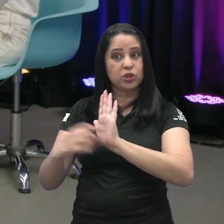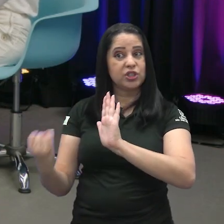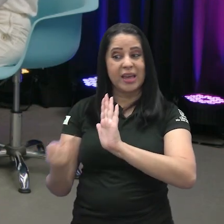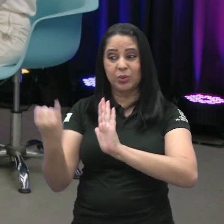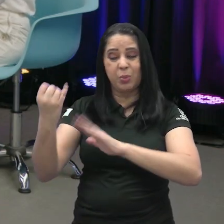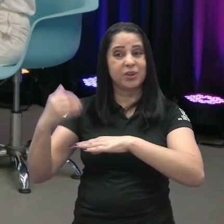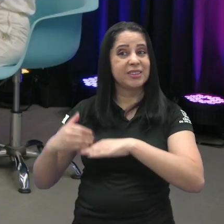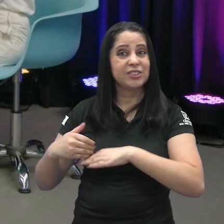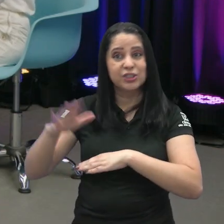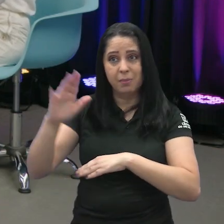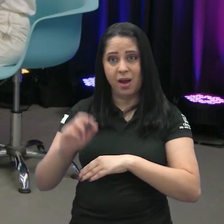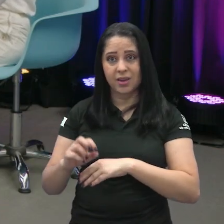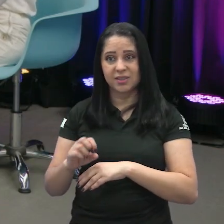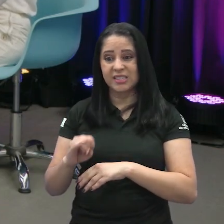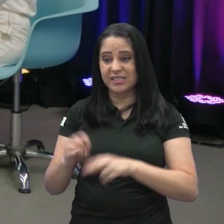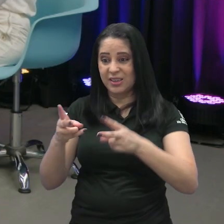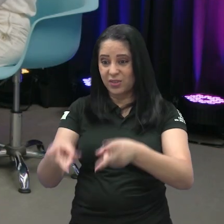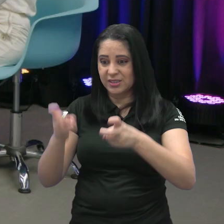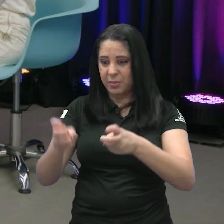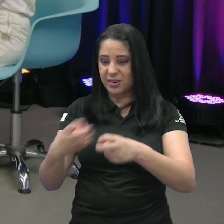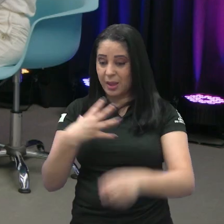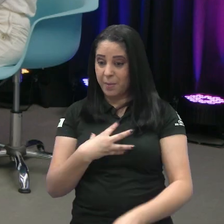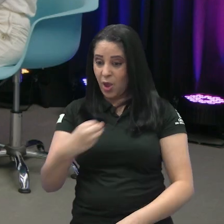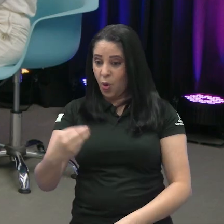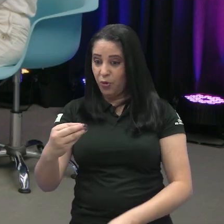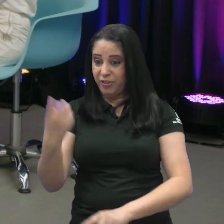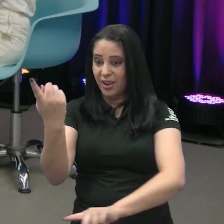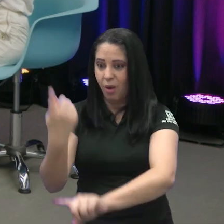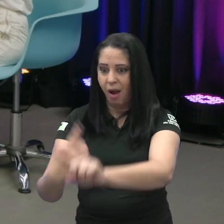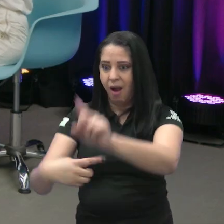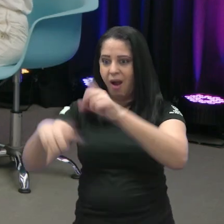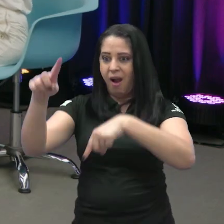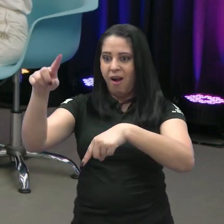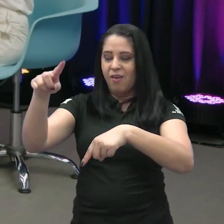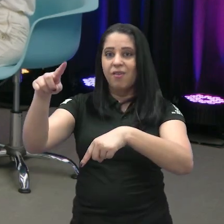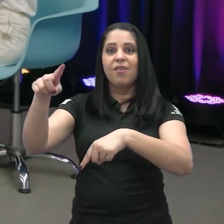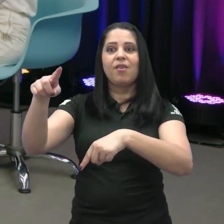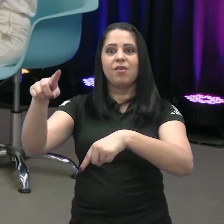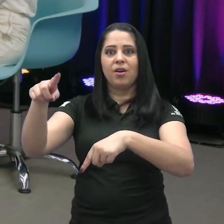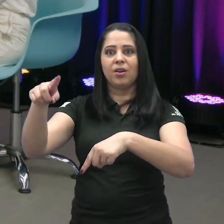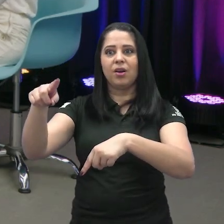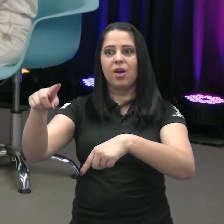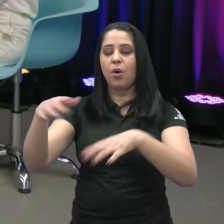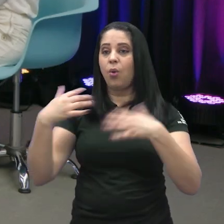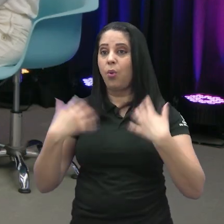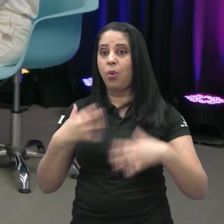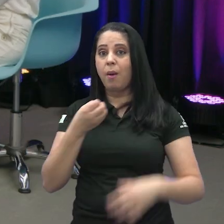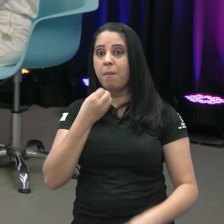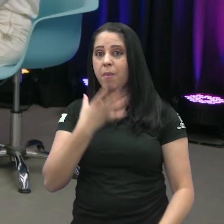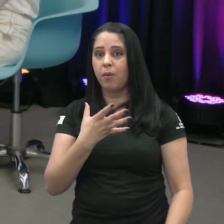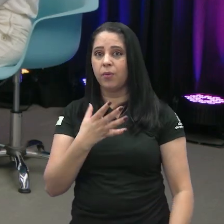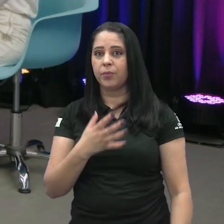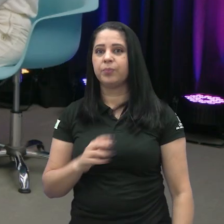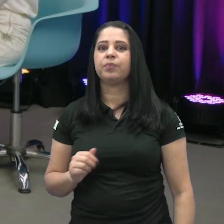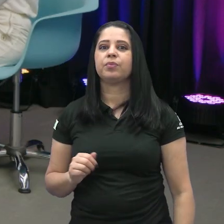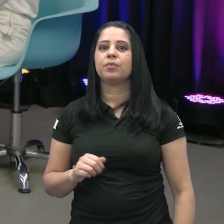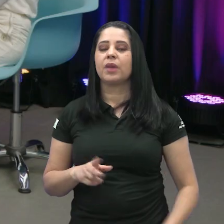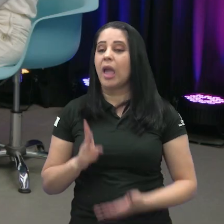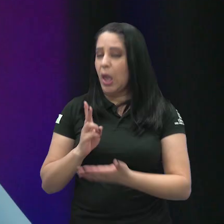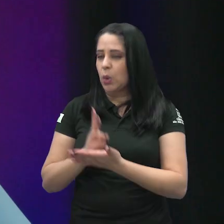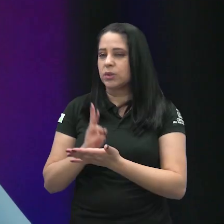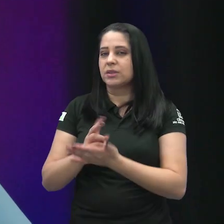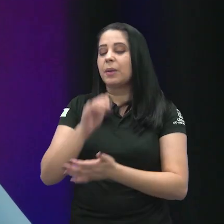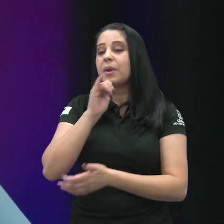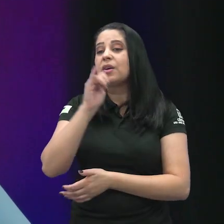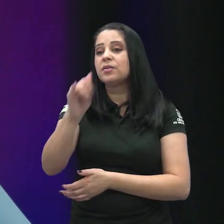eles e vê como eles estão se saindo, e da mesma forma que algo está desconfortável para você, eu sempre falo assim, com as minhas mães, né, com